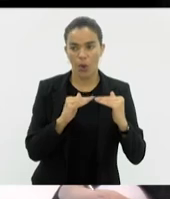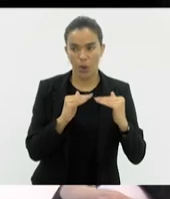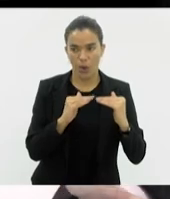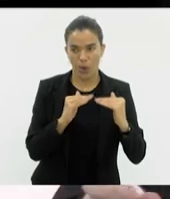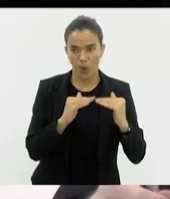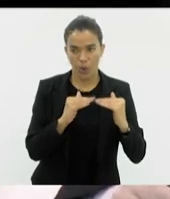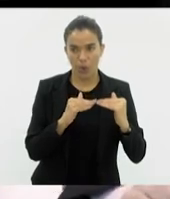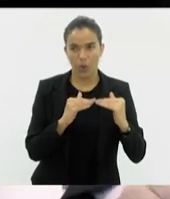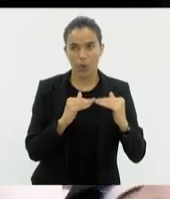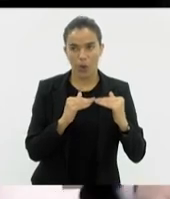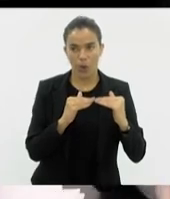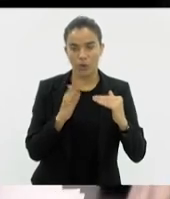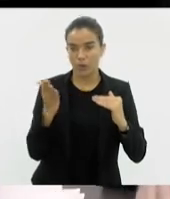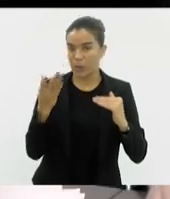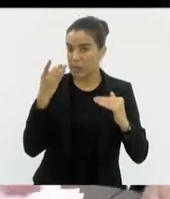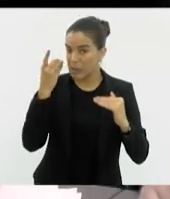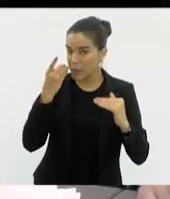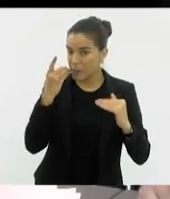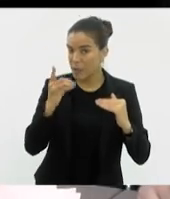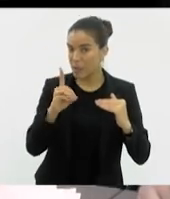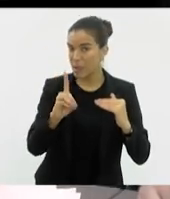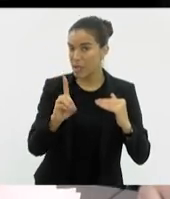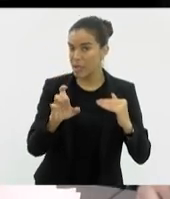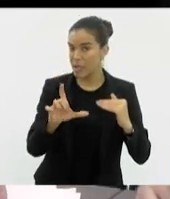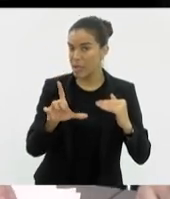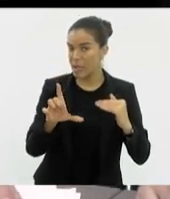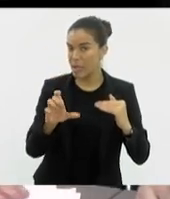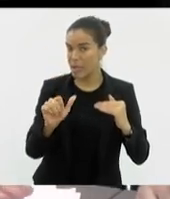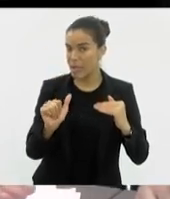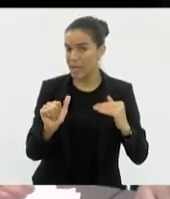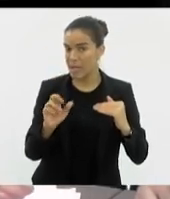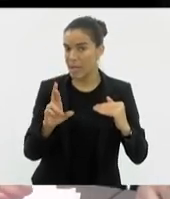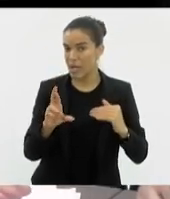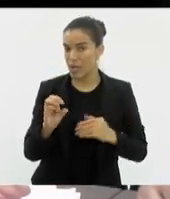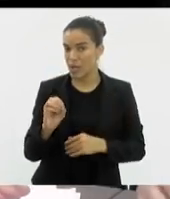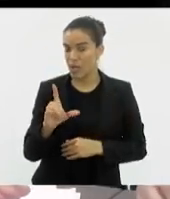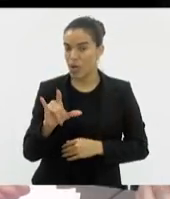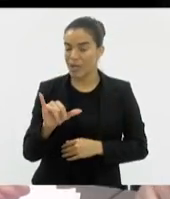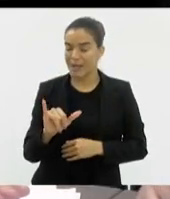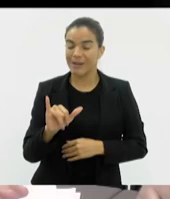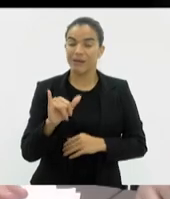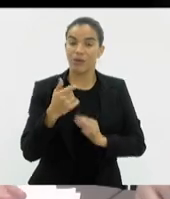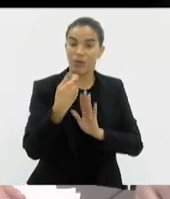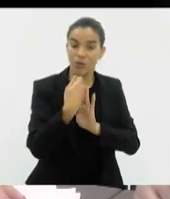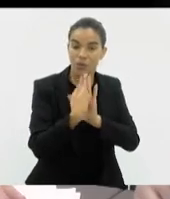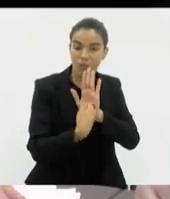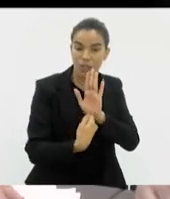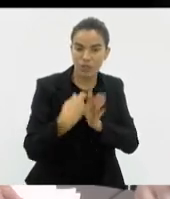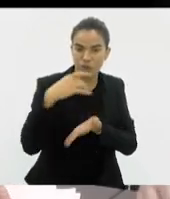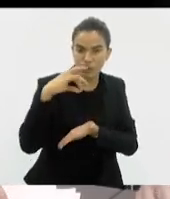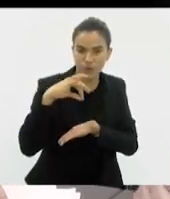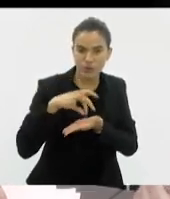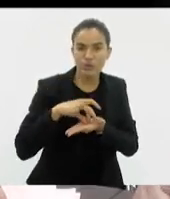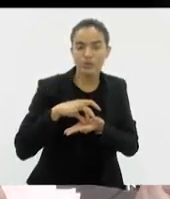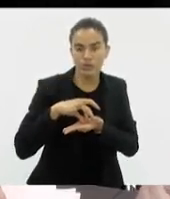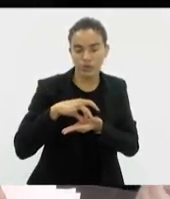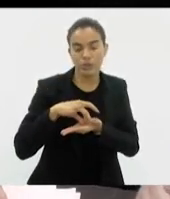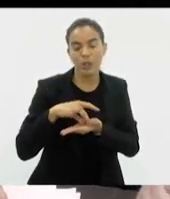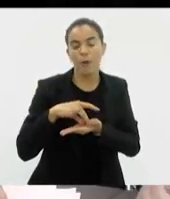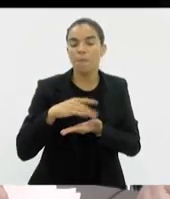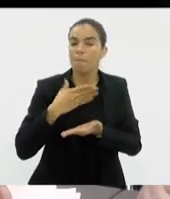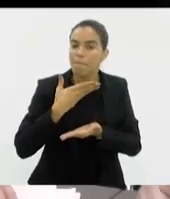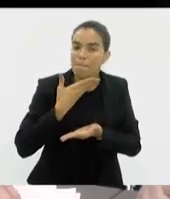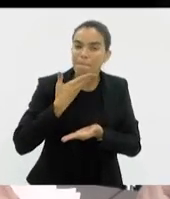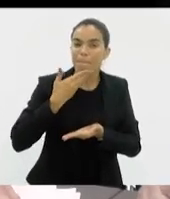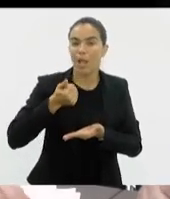pedindo vênias aqui ao deputado Delaroli, eu acho que a redação original do projeto de lei ela fica melhor